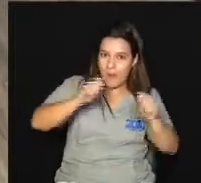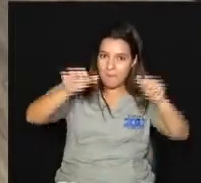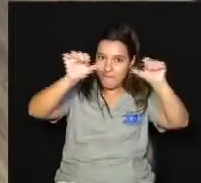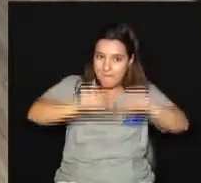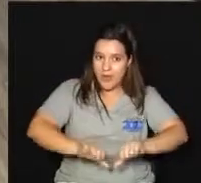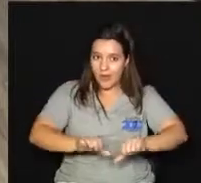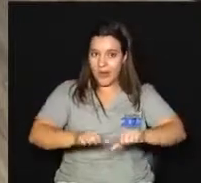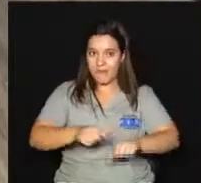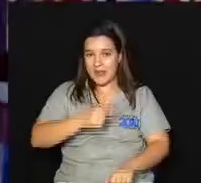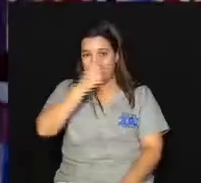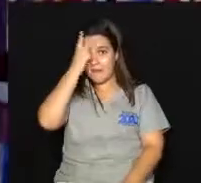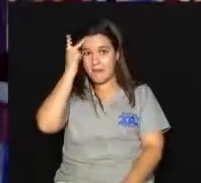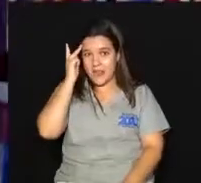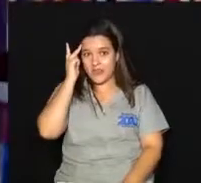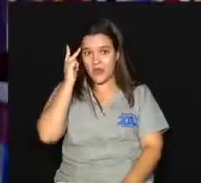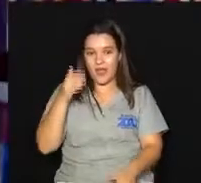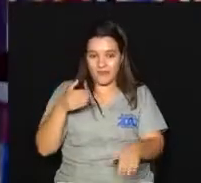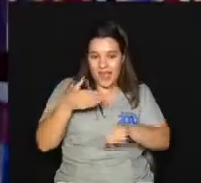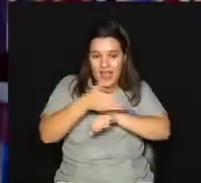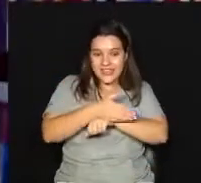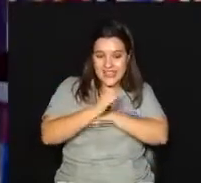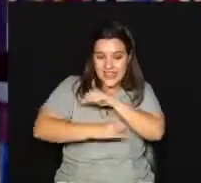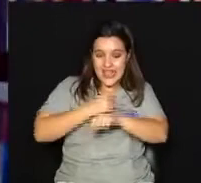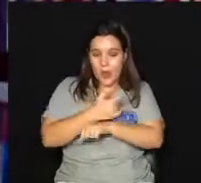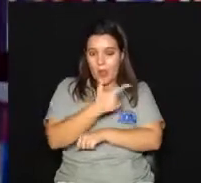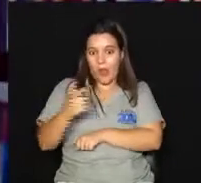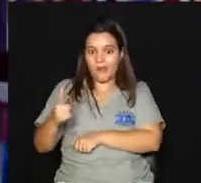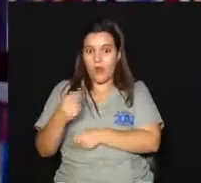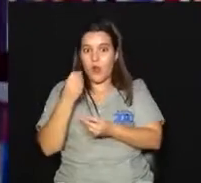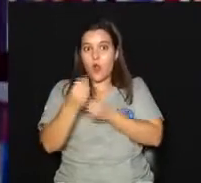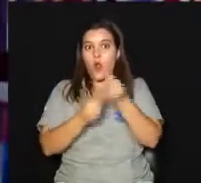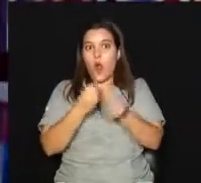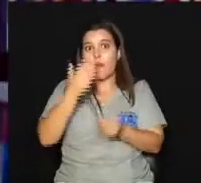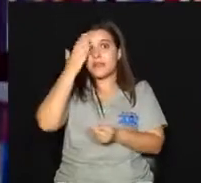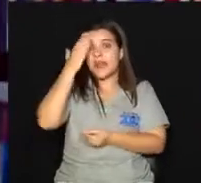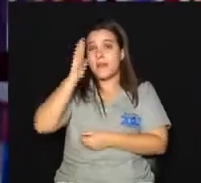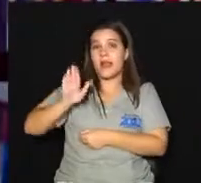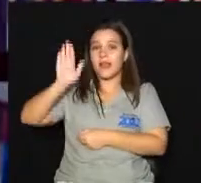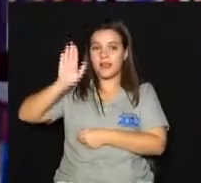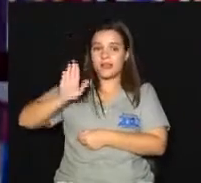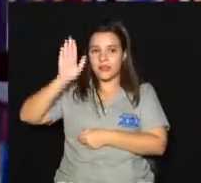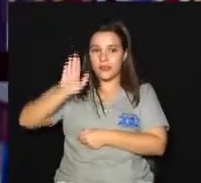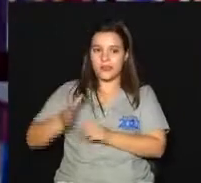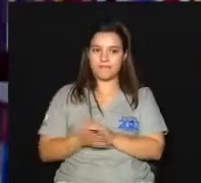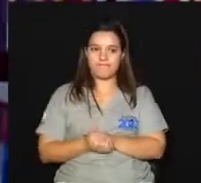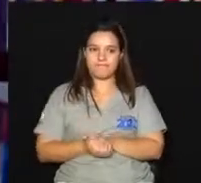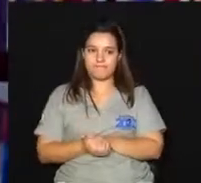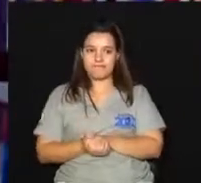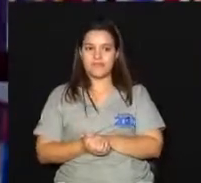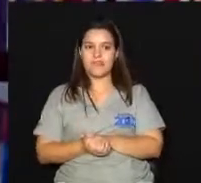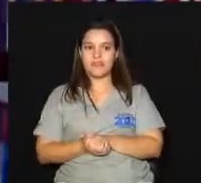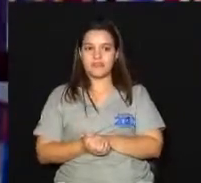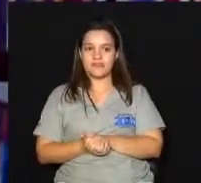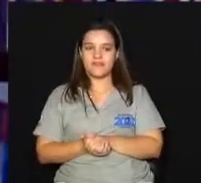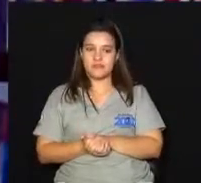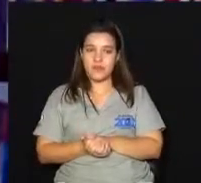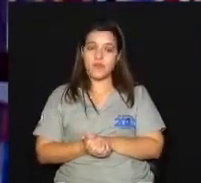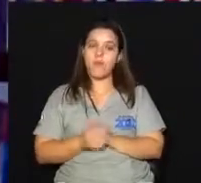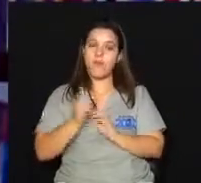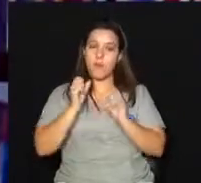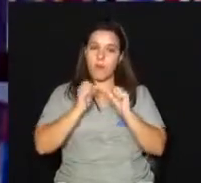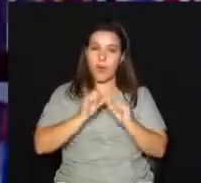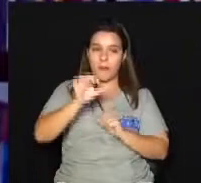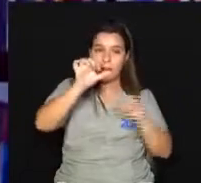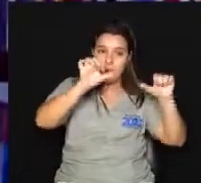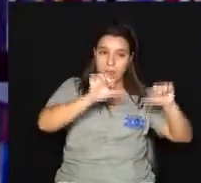então. Ele pode se intensificar, mas pode também provocar um outro tipo de reação por parte dos candidatos. Quer